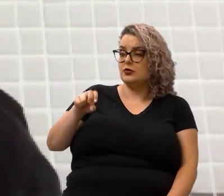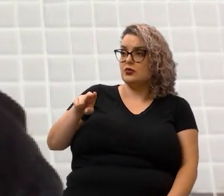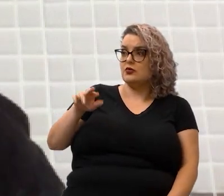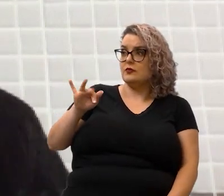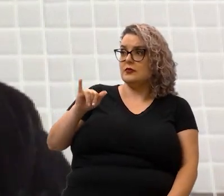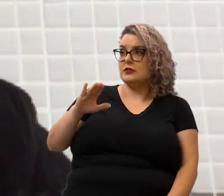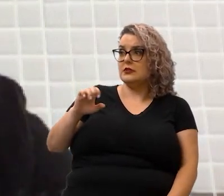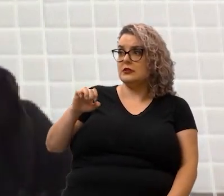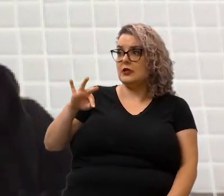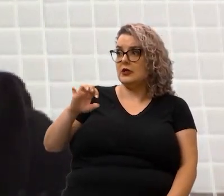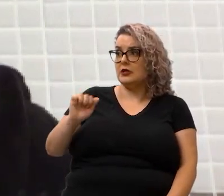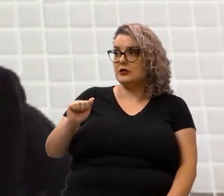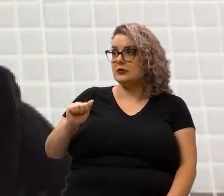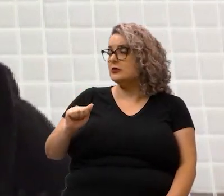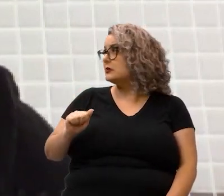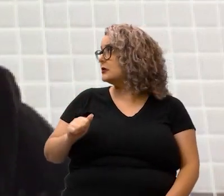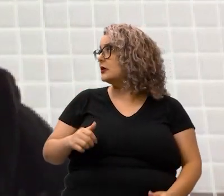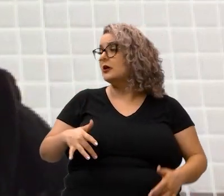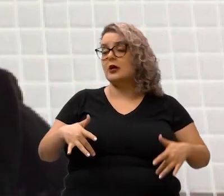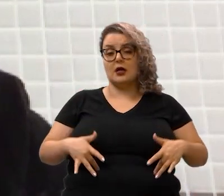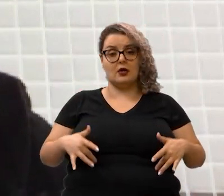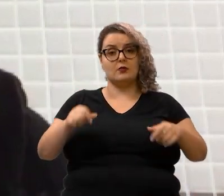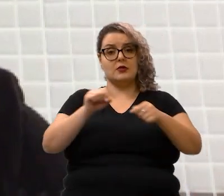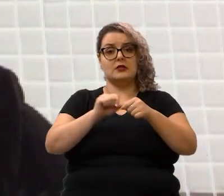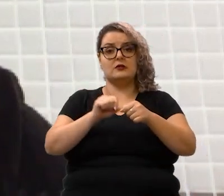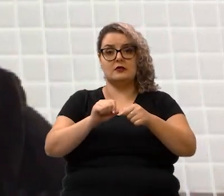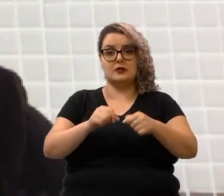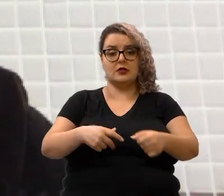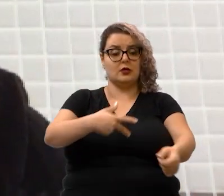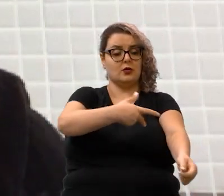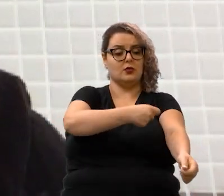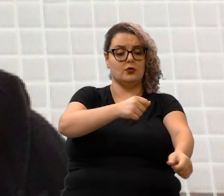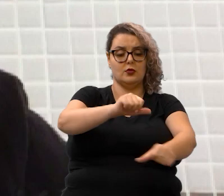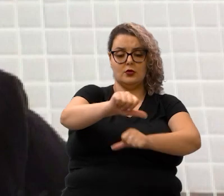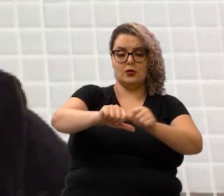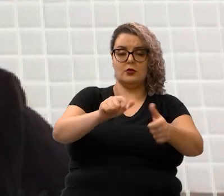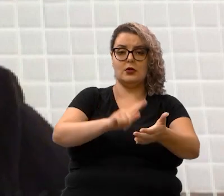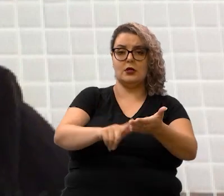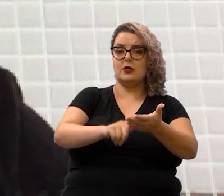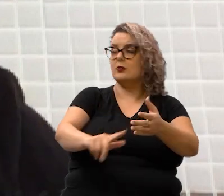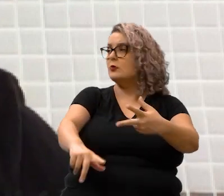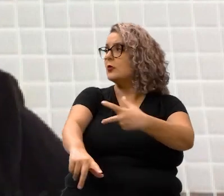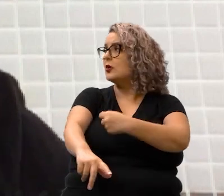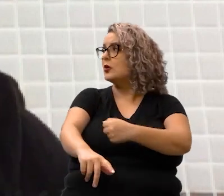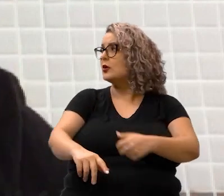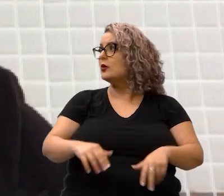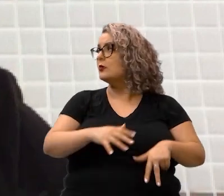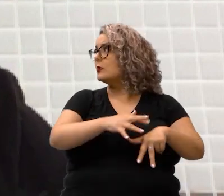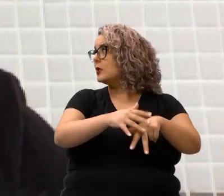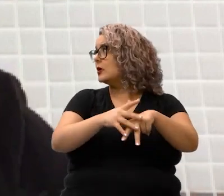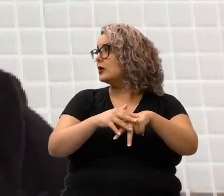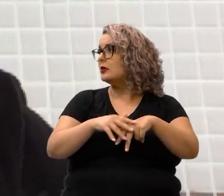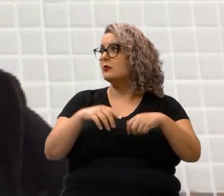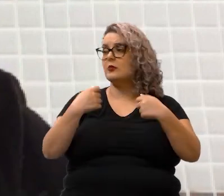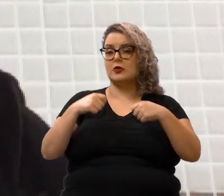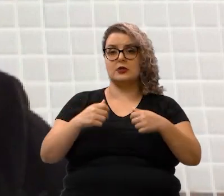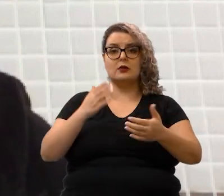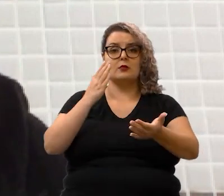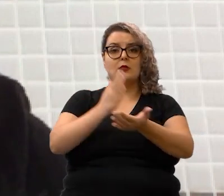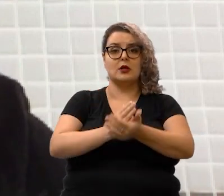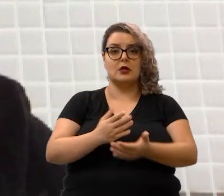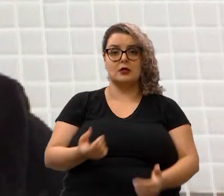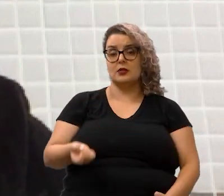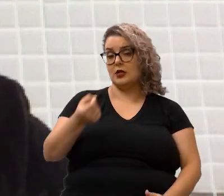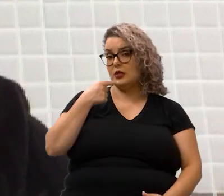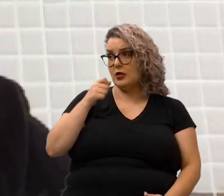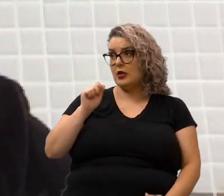né? Ele entra numa insuficiência renal que precisa fazer diálise. Então, esses pacientes precisam parar